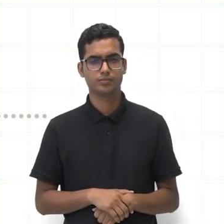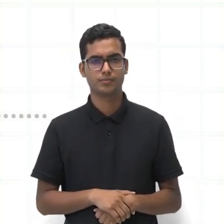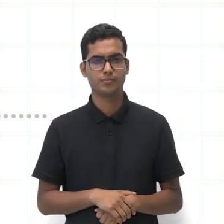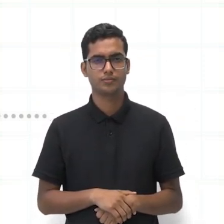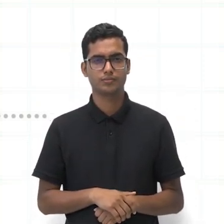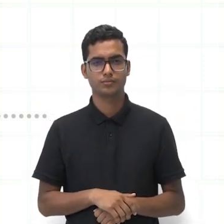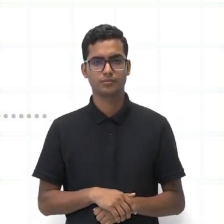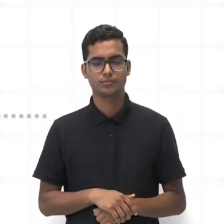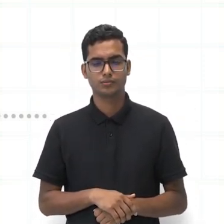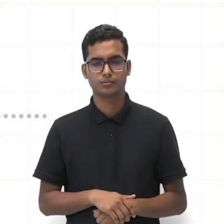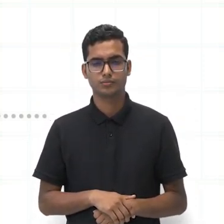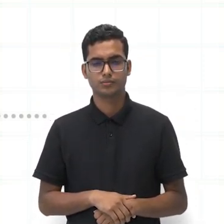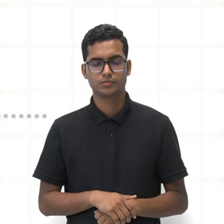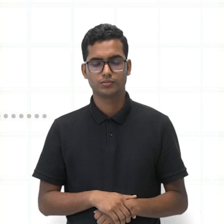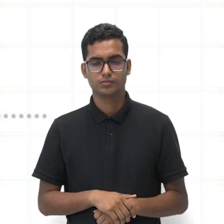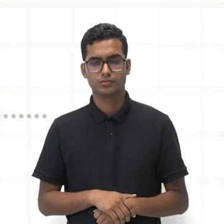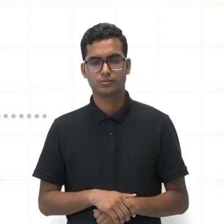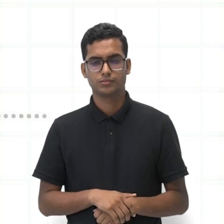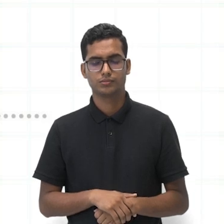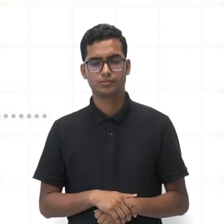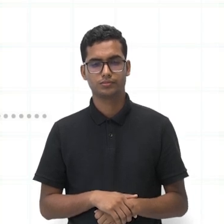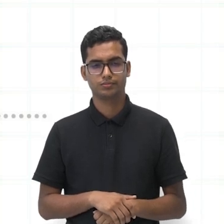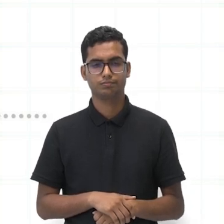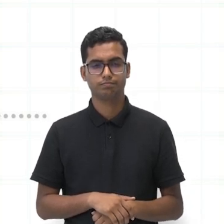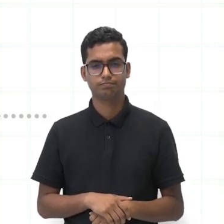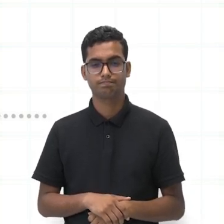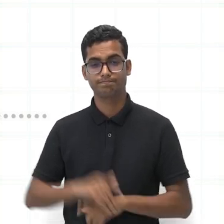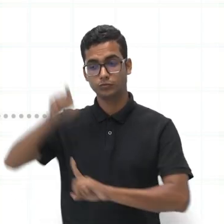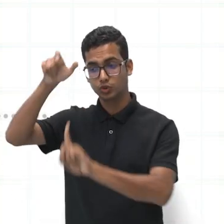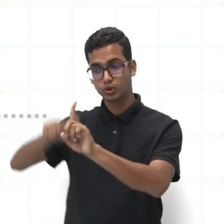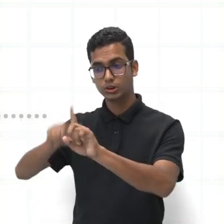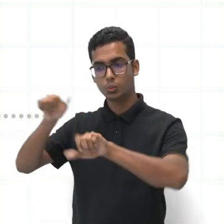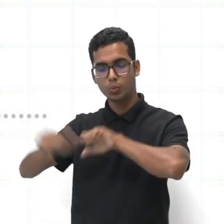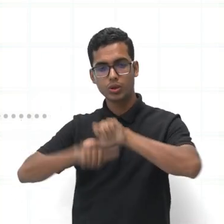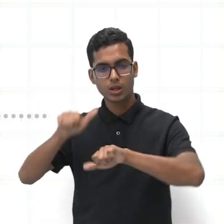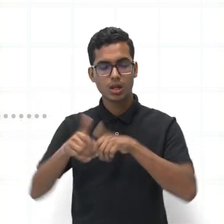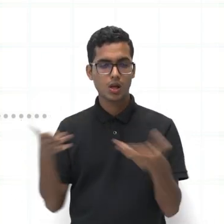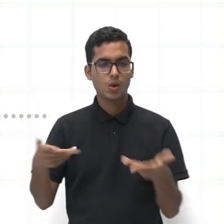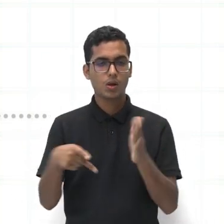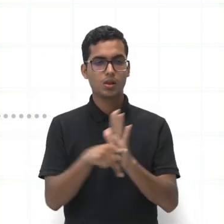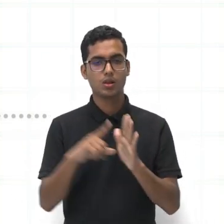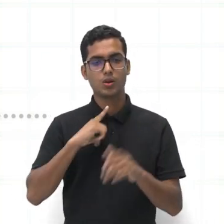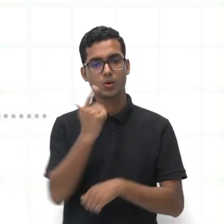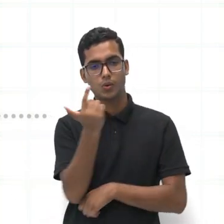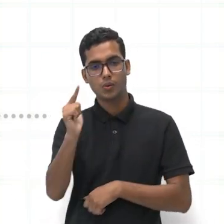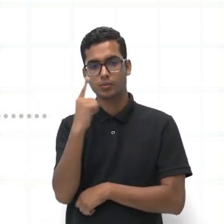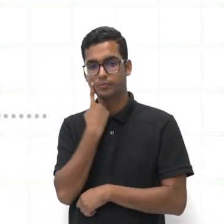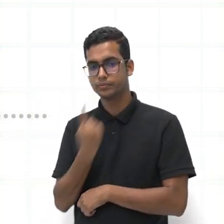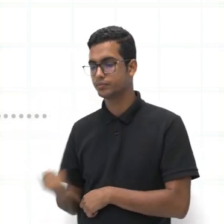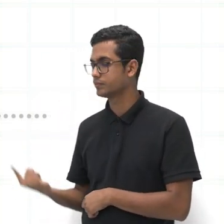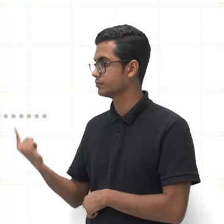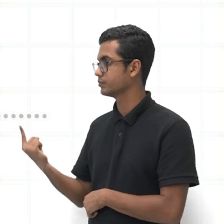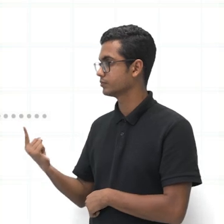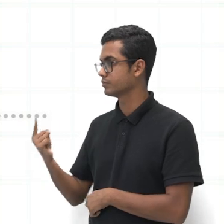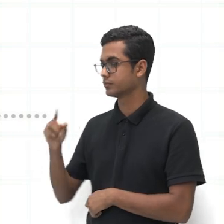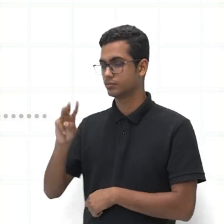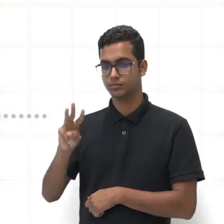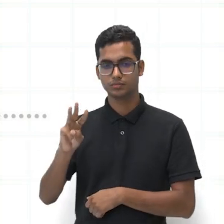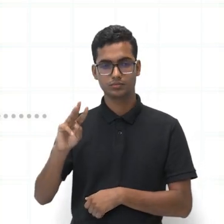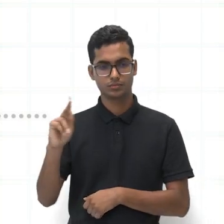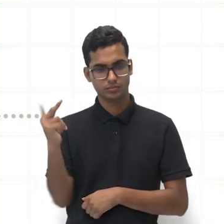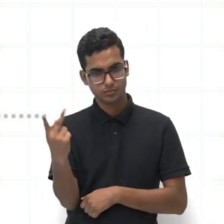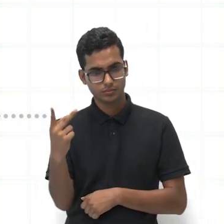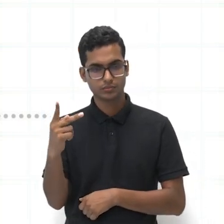no caso, eu mudei aqui o meu sujeito, né? Eu tenho de novo WH word, eu tenho